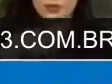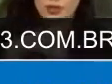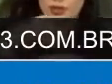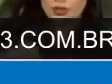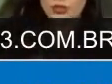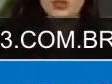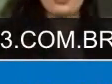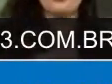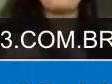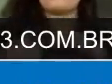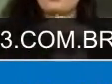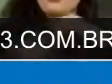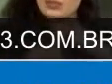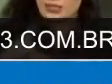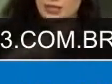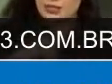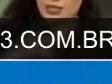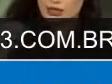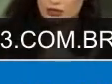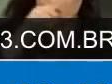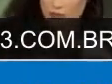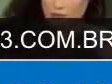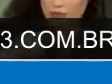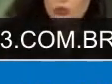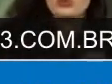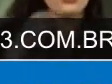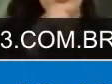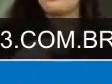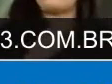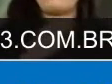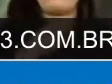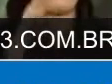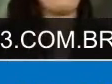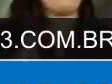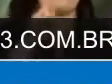da Anvisa é que as empresas que tenham adquirido esses lotes não usem o